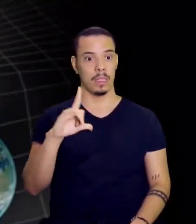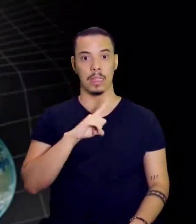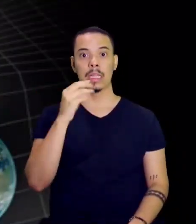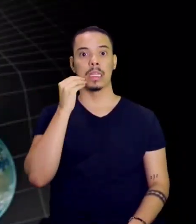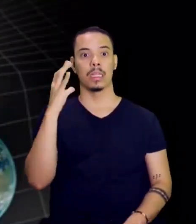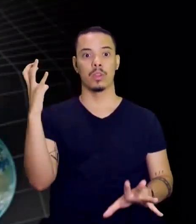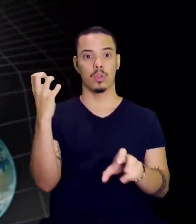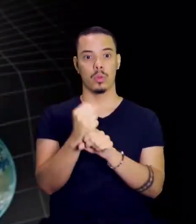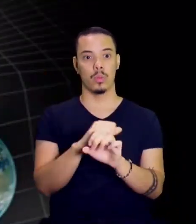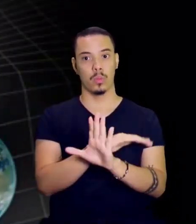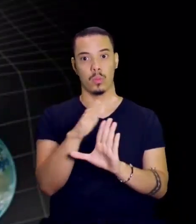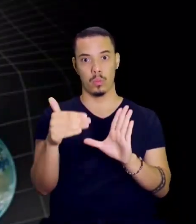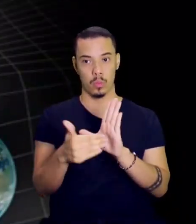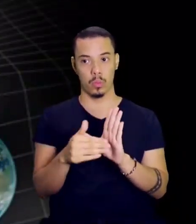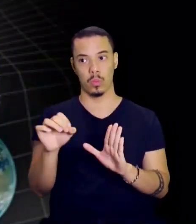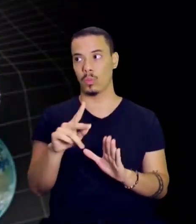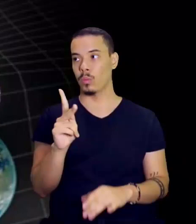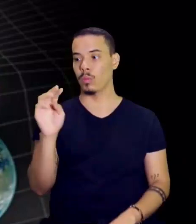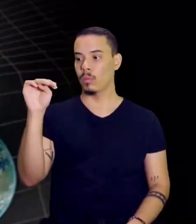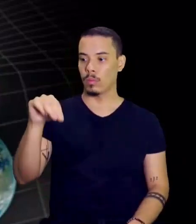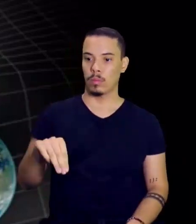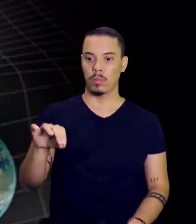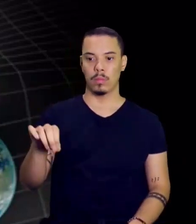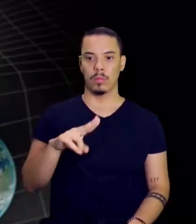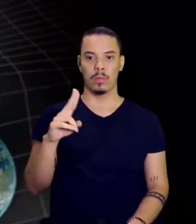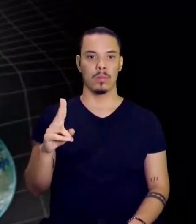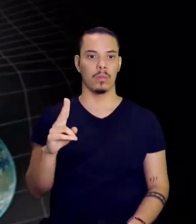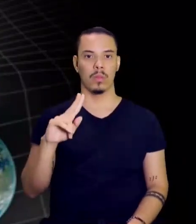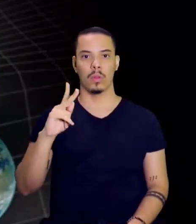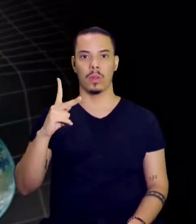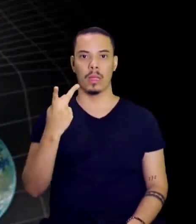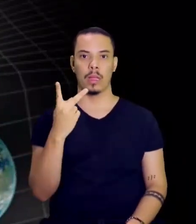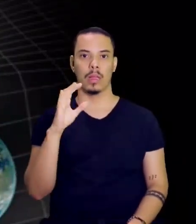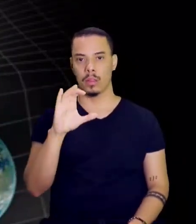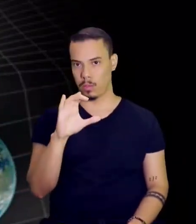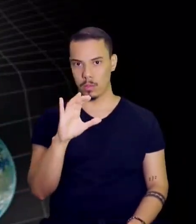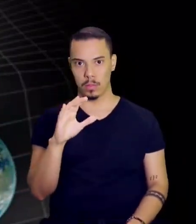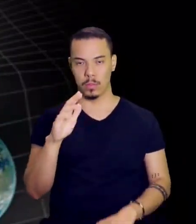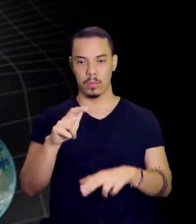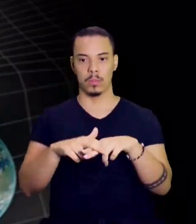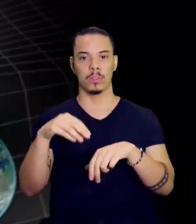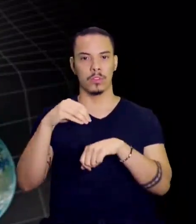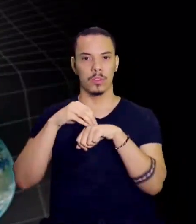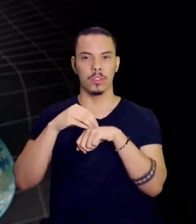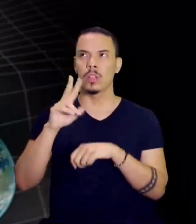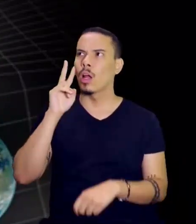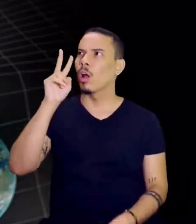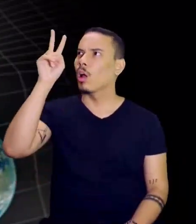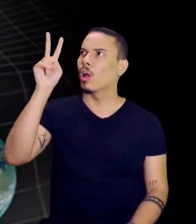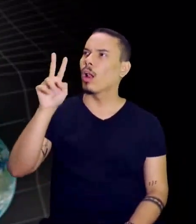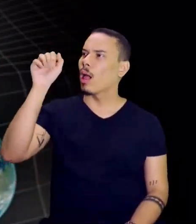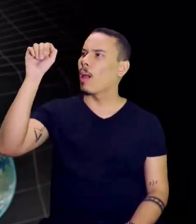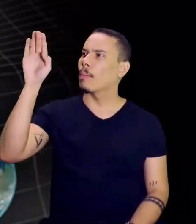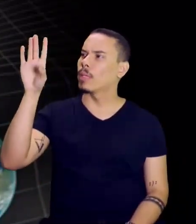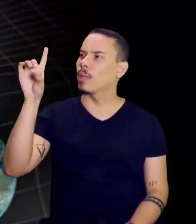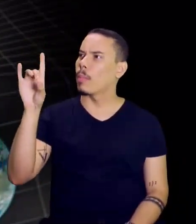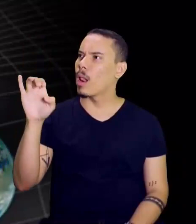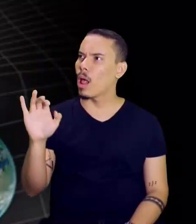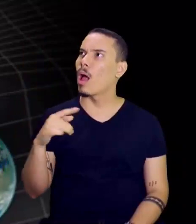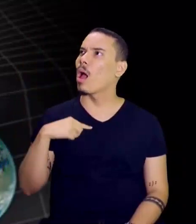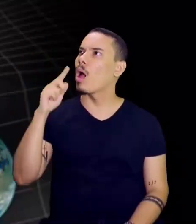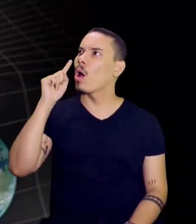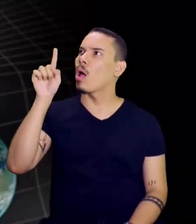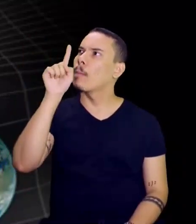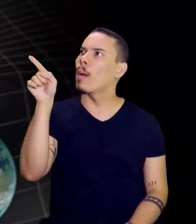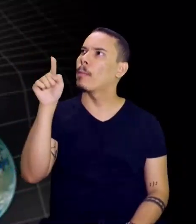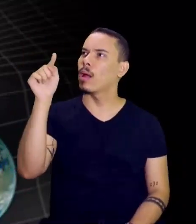a resposta tivesse em quilômetros, ia tudo em quilômetro. Se tivesse em quilômetros, você ia em quilômetro. Então, dica, pessoal, olhem para as alternativas, Né? porque a maioria das questões tem Isso. alternativa.